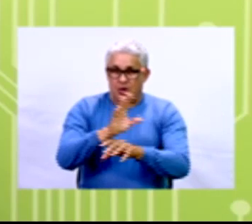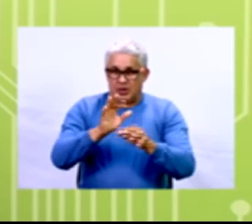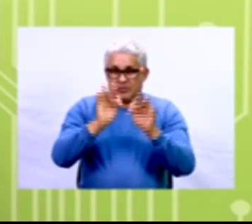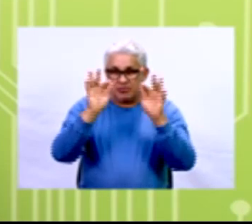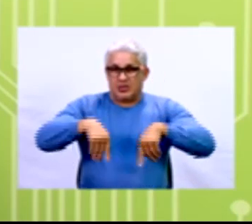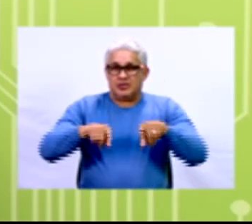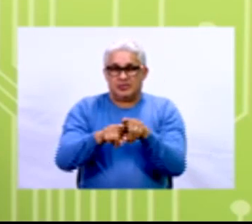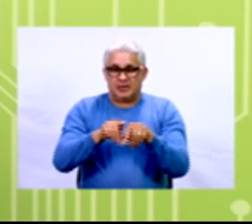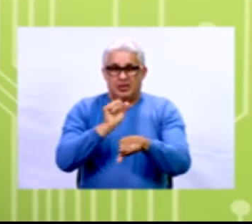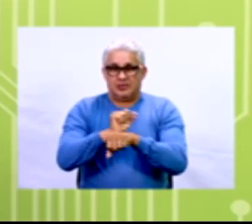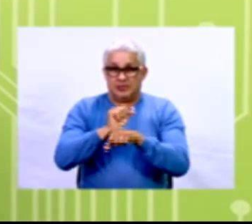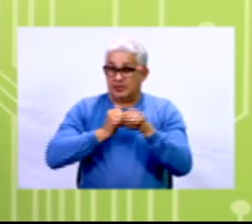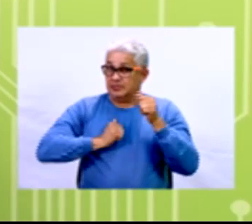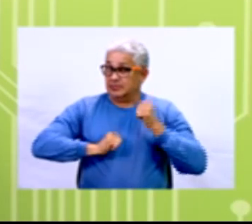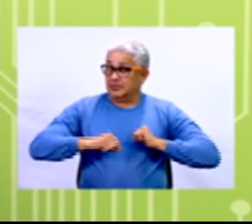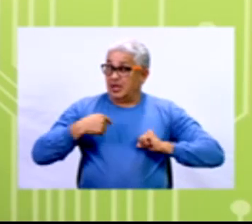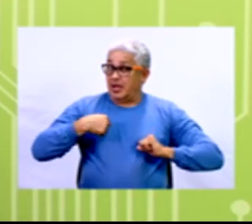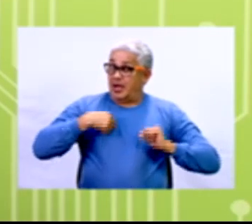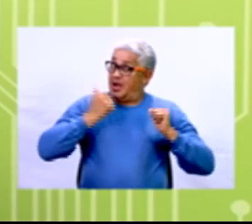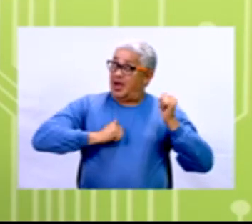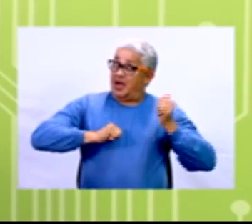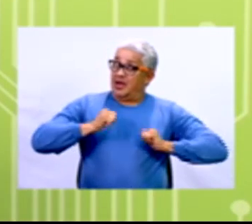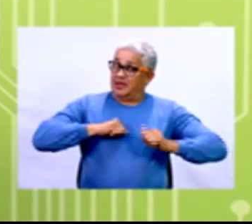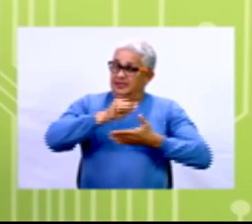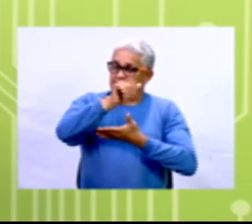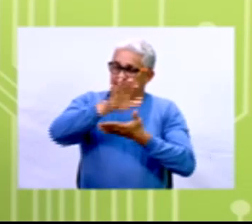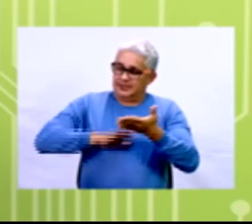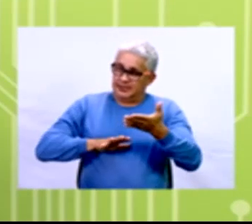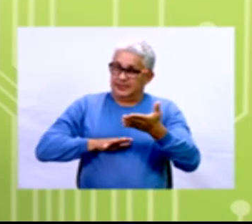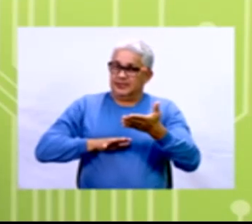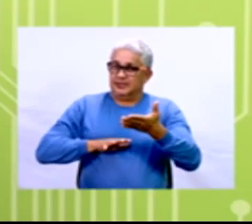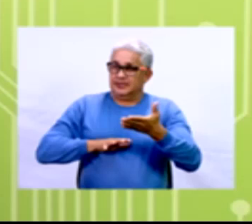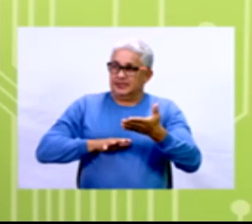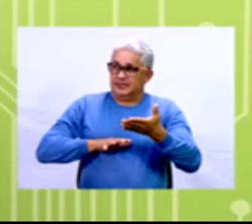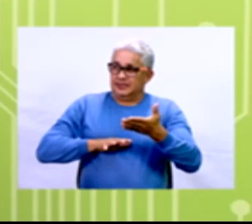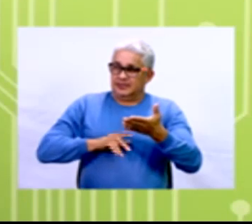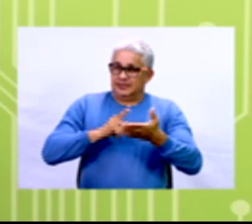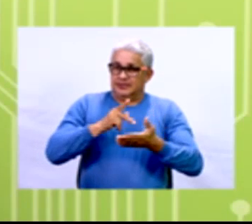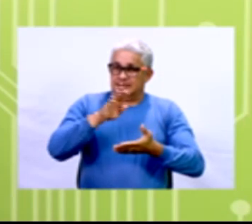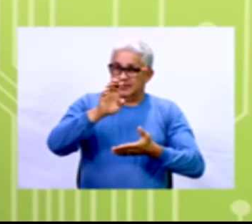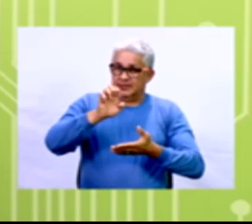espero muito ansiosamente a atividade de